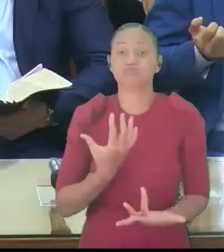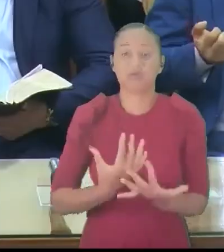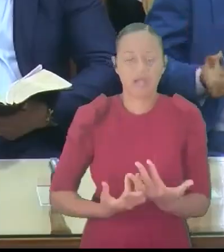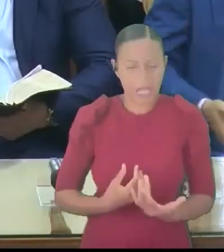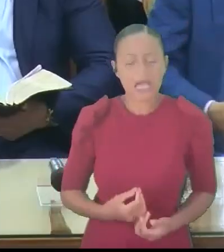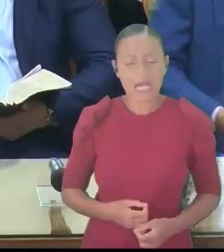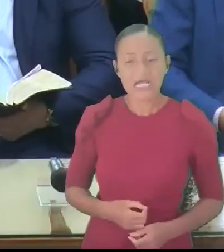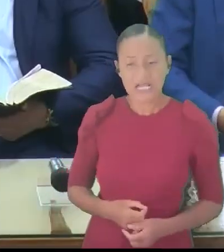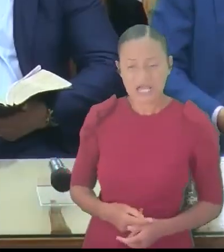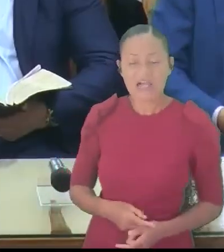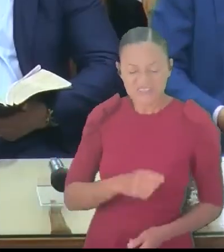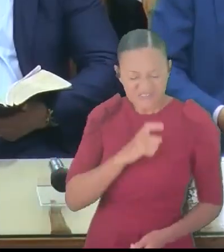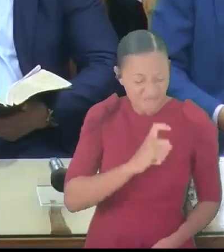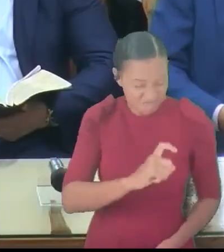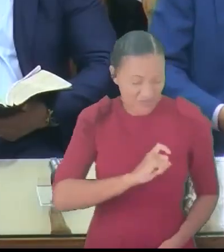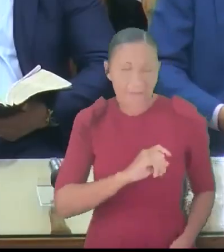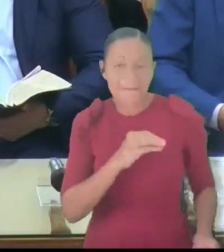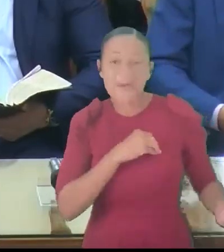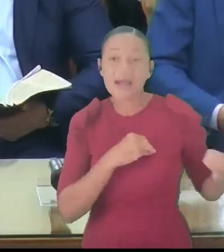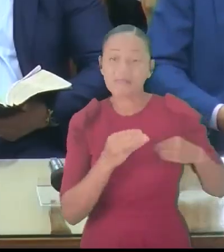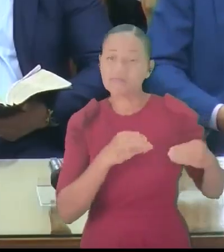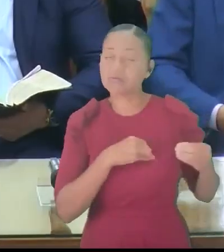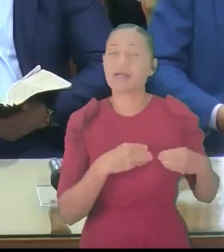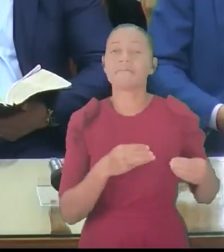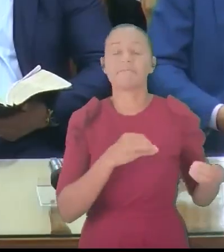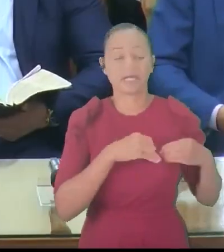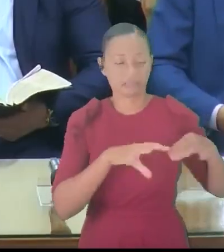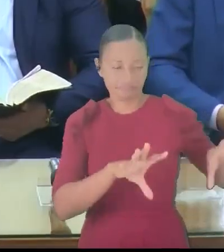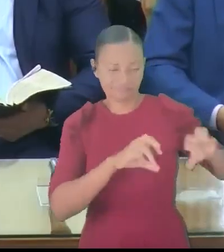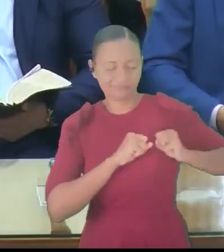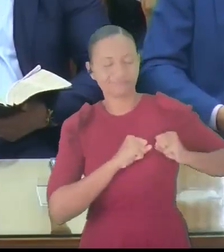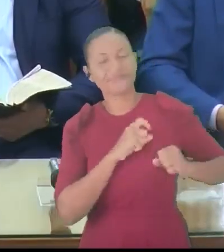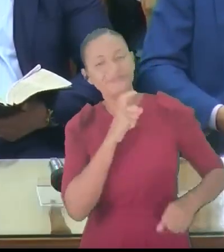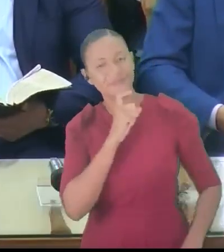Quem traz frieza é pecado. Agora, pecado traz frieza.